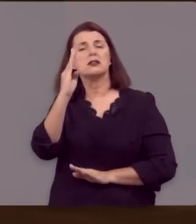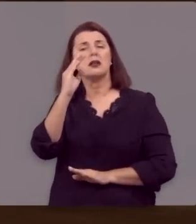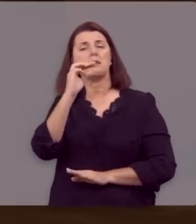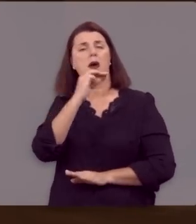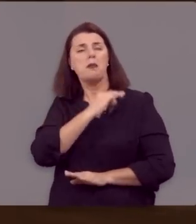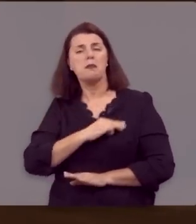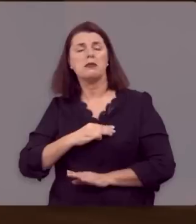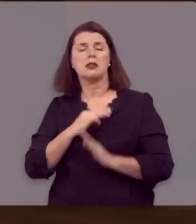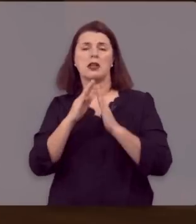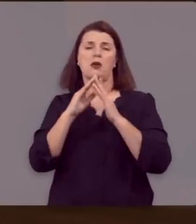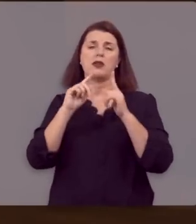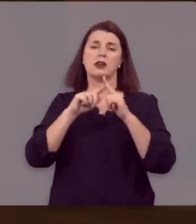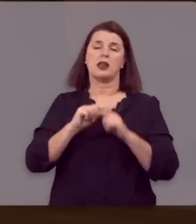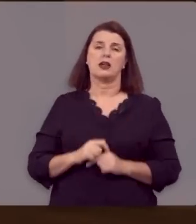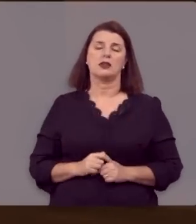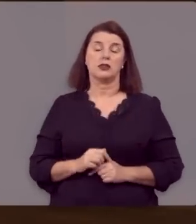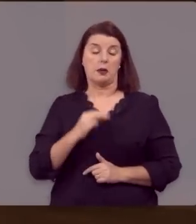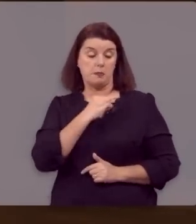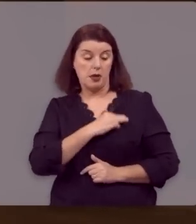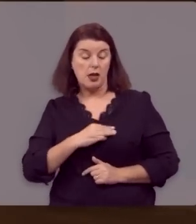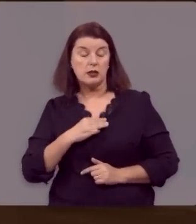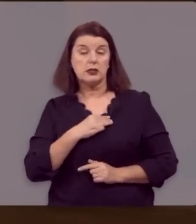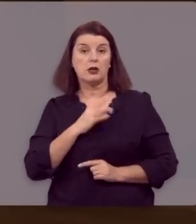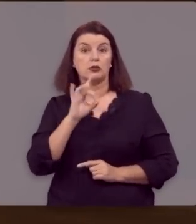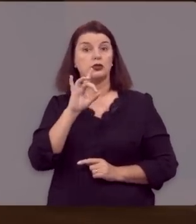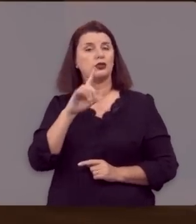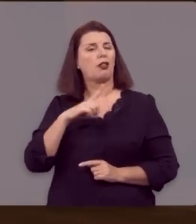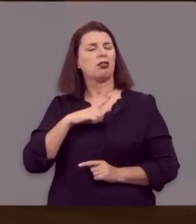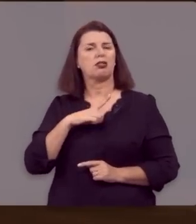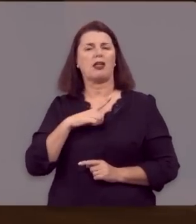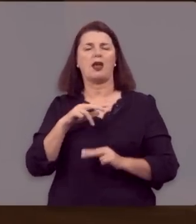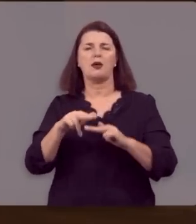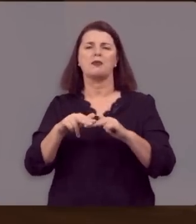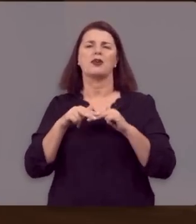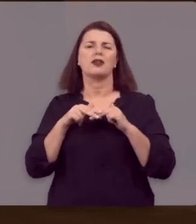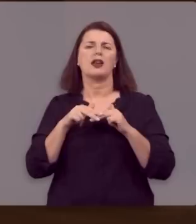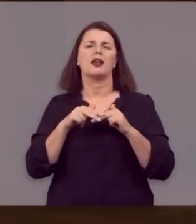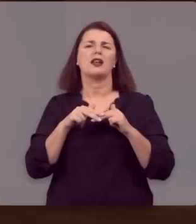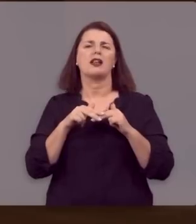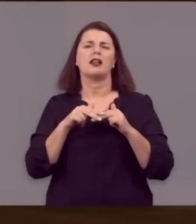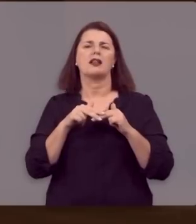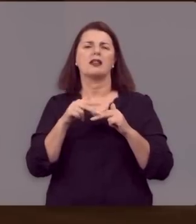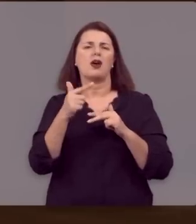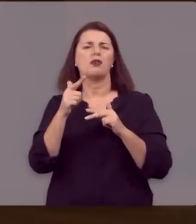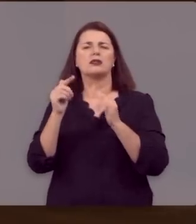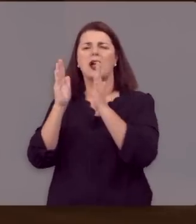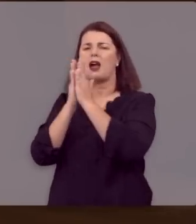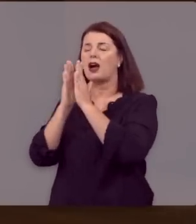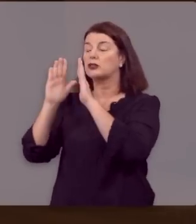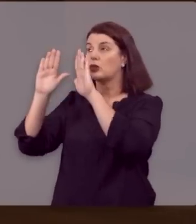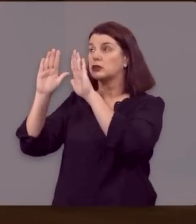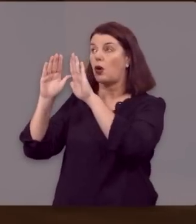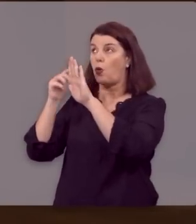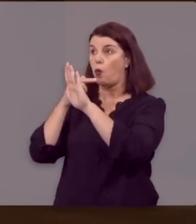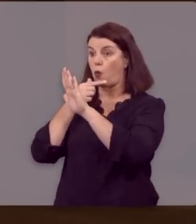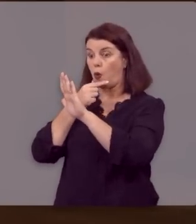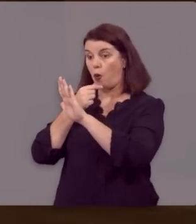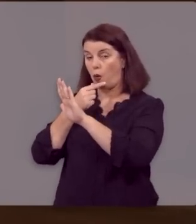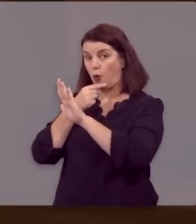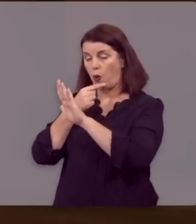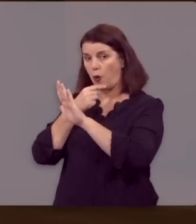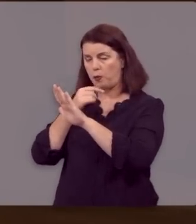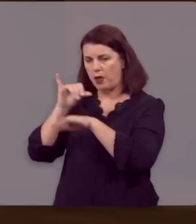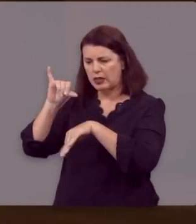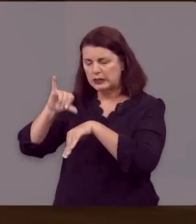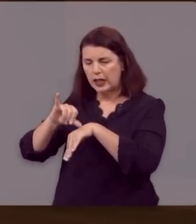principal missão da igreja. Missões só existem porque não existe adoração. Não é o homem que é o